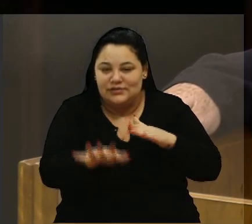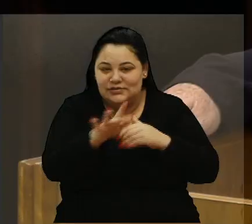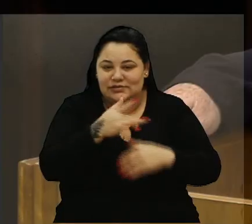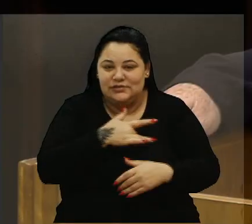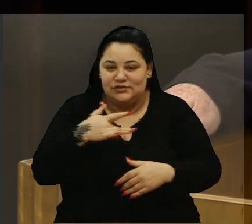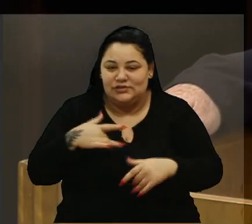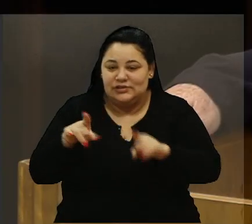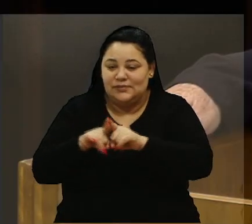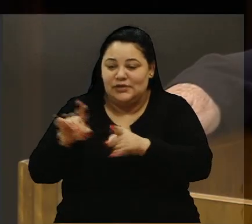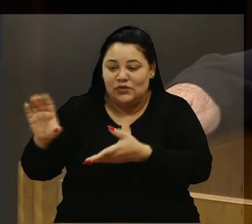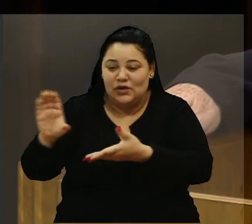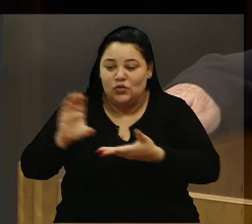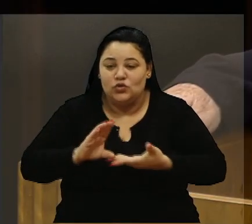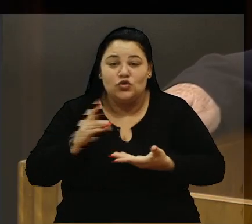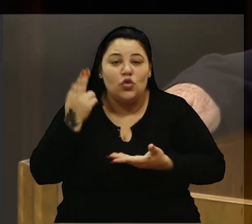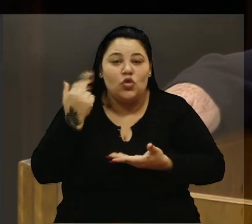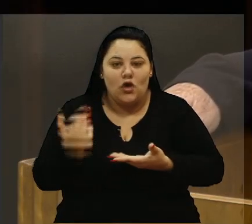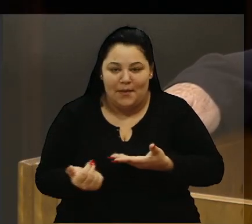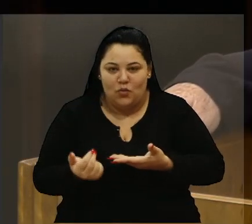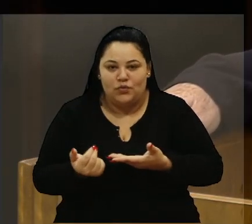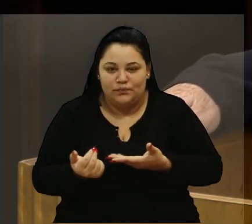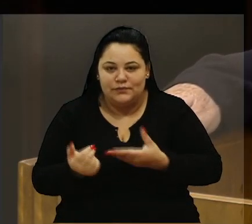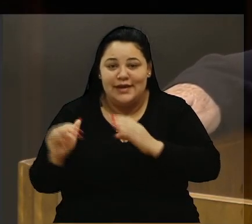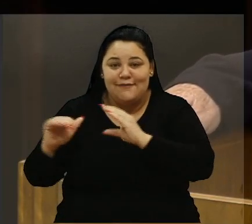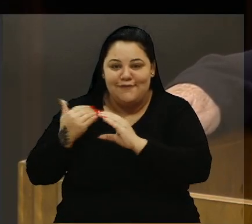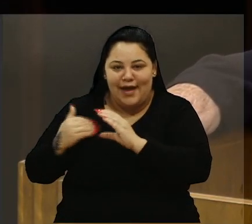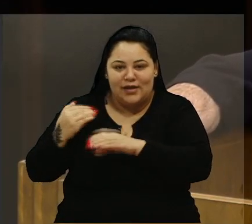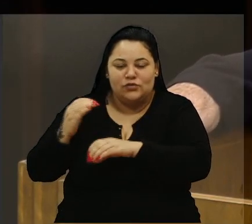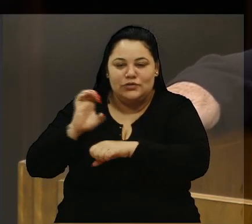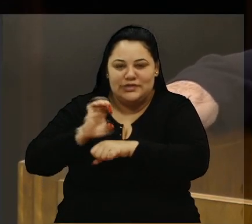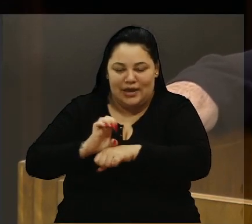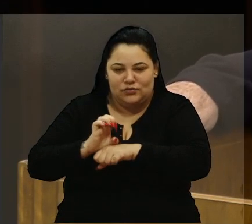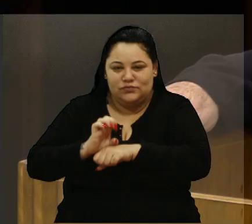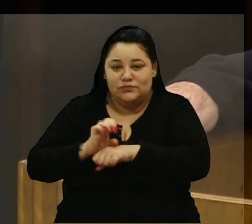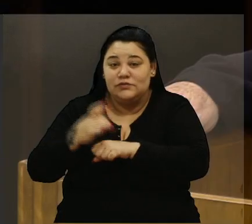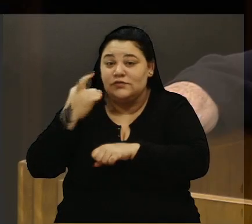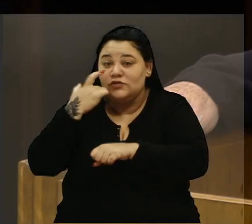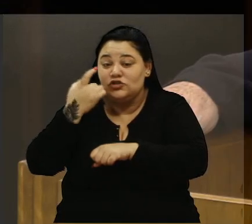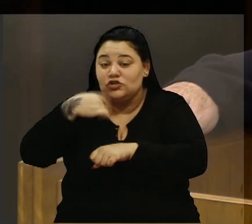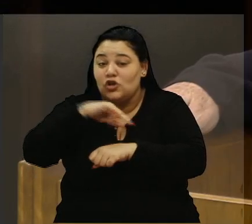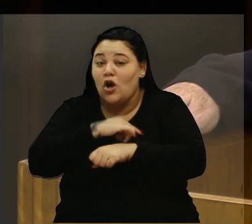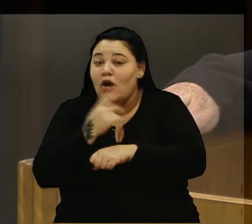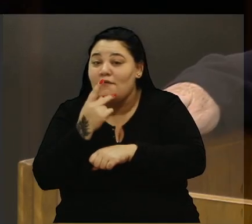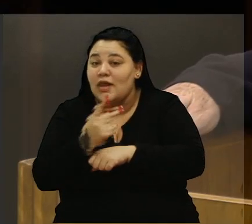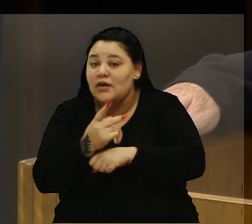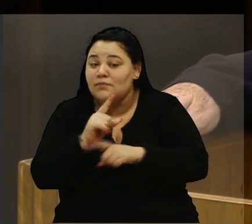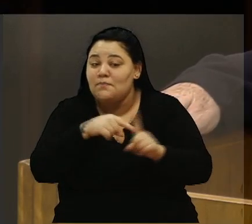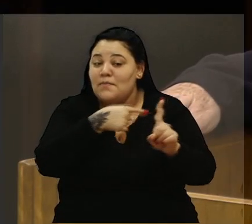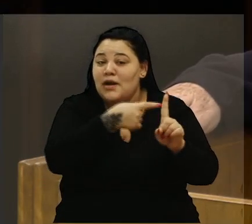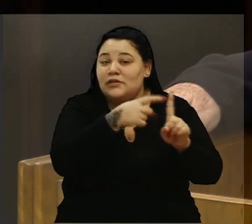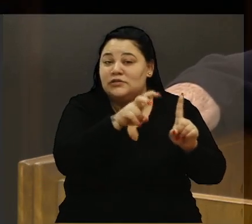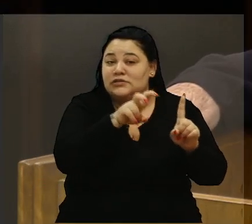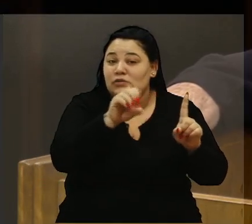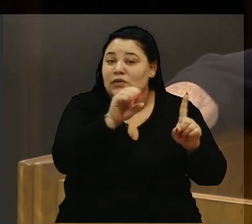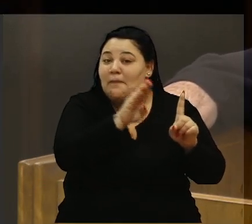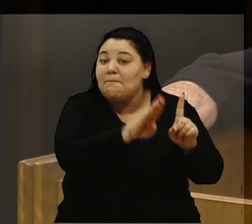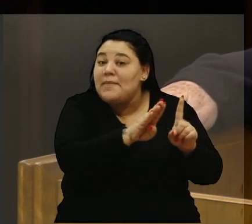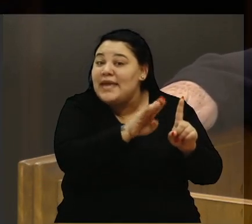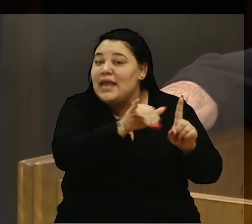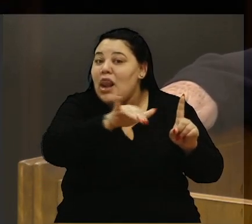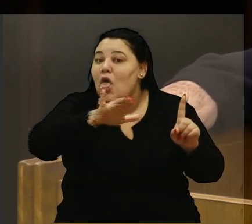recurso orçamentário normal. Vejam que nós estamos falando aí de mais de 50